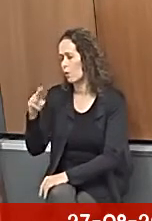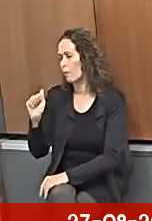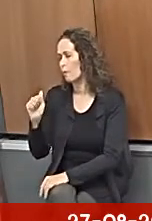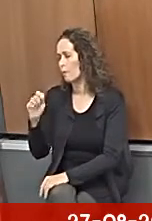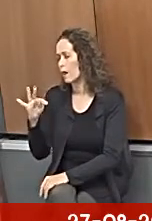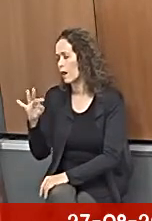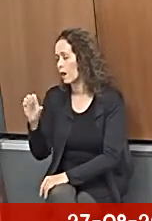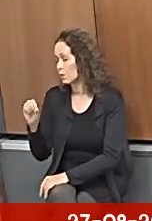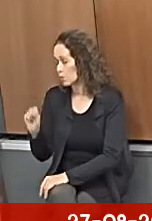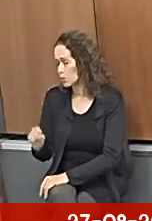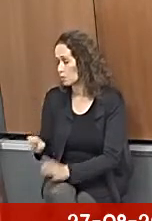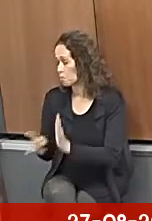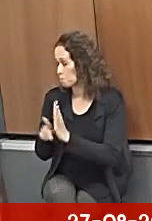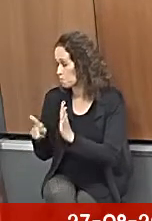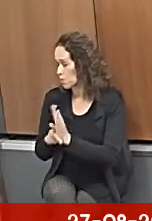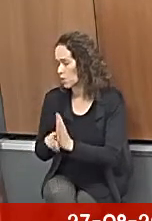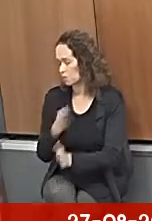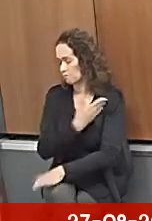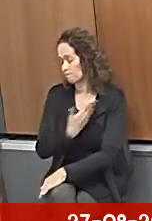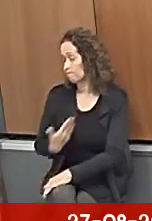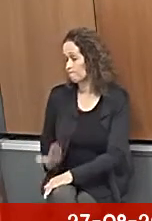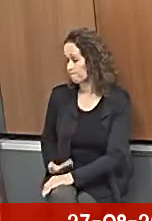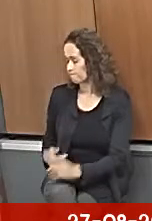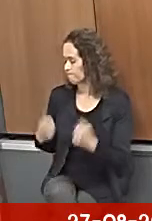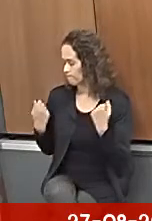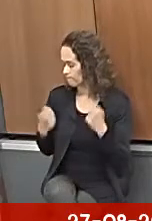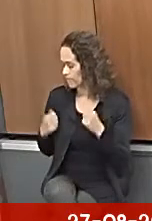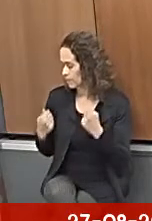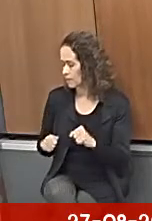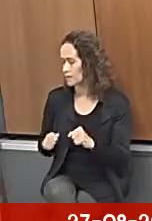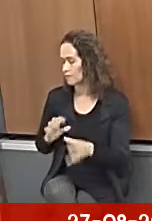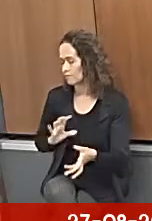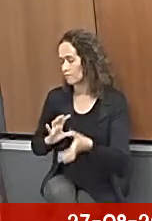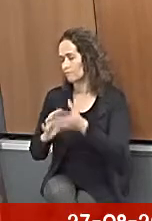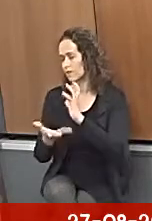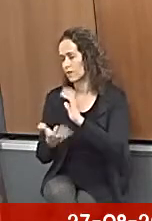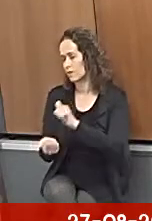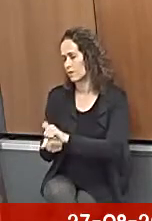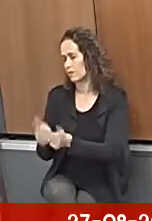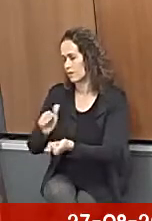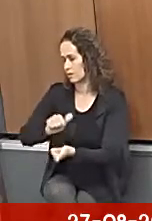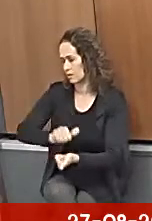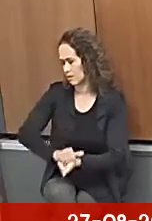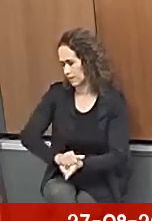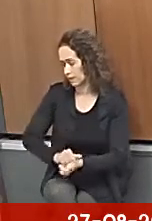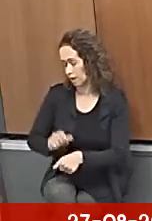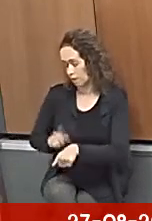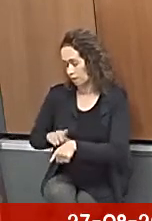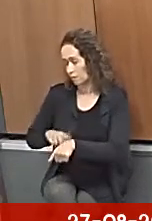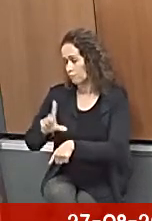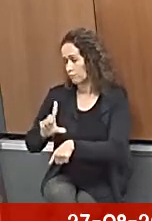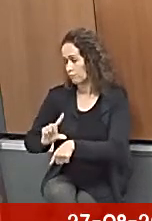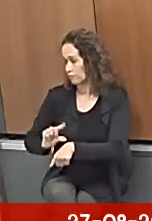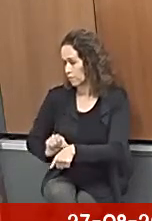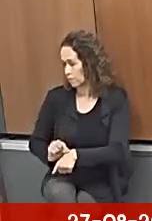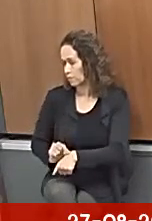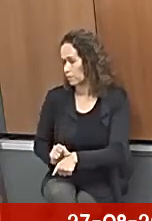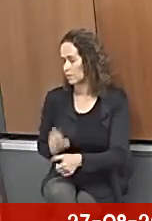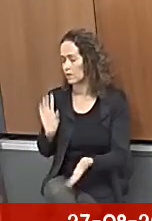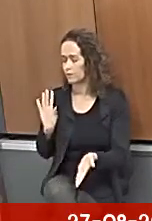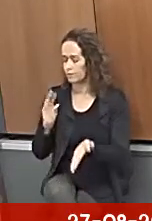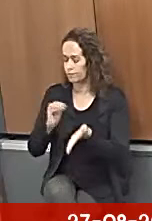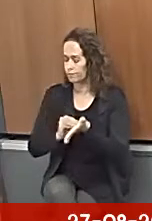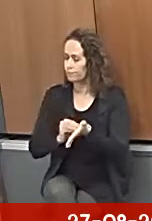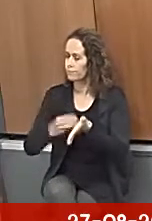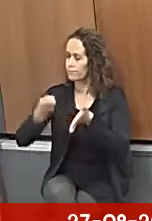aqueles que devem sofrer adaptações então é ter havido um curto tempo essas são as pautas que gostaria que eu